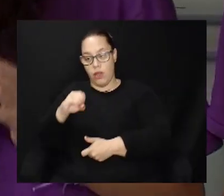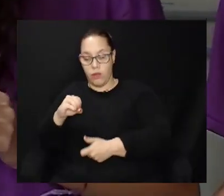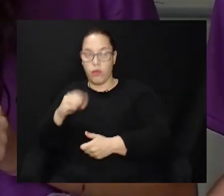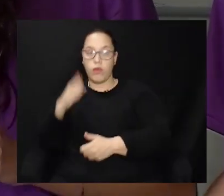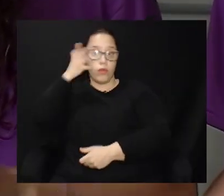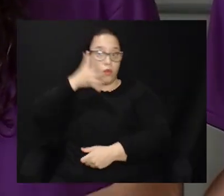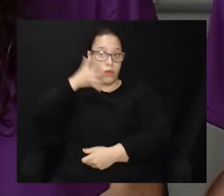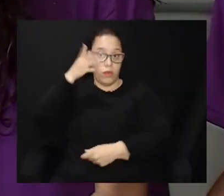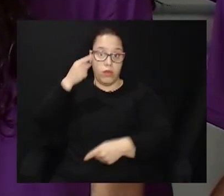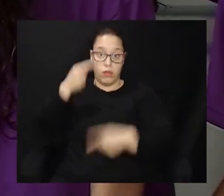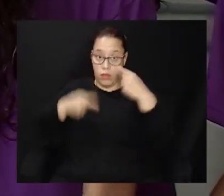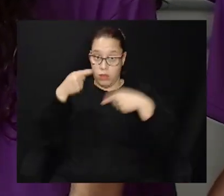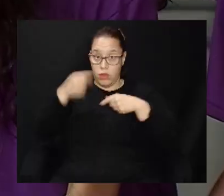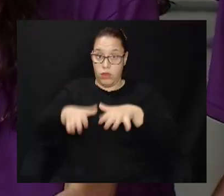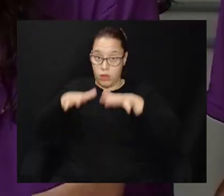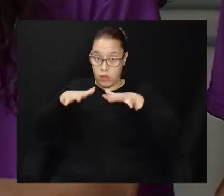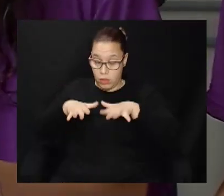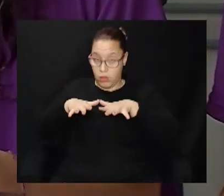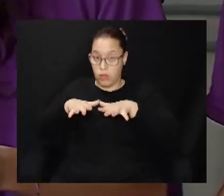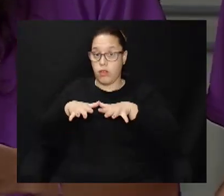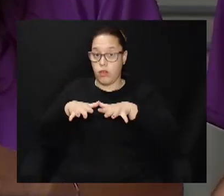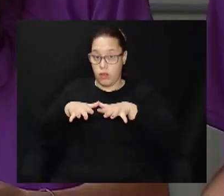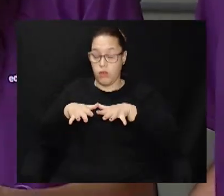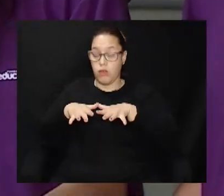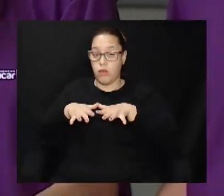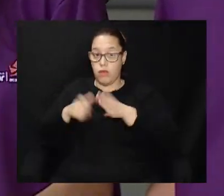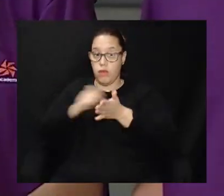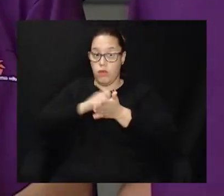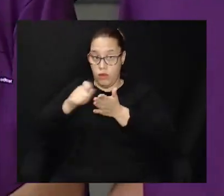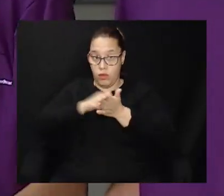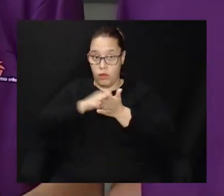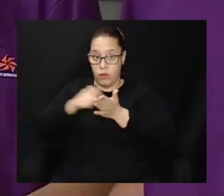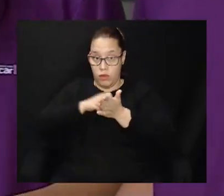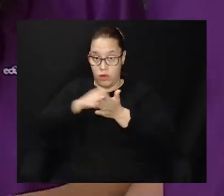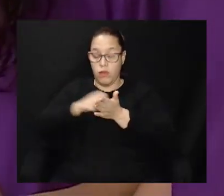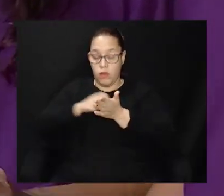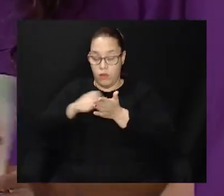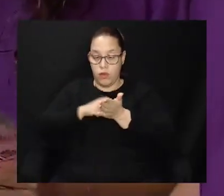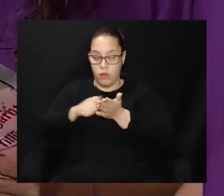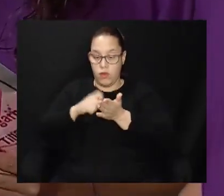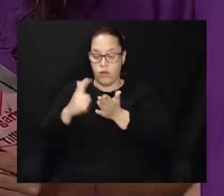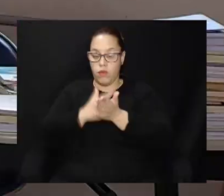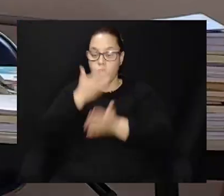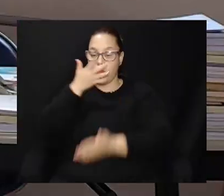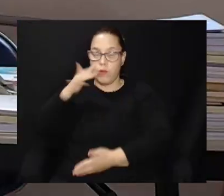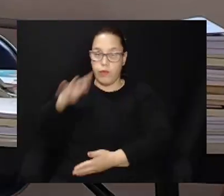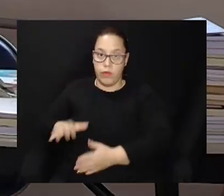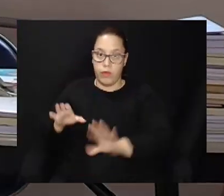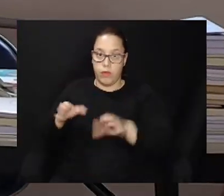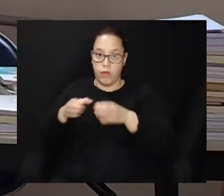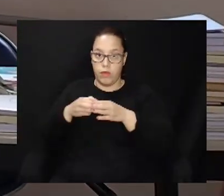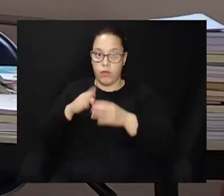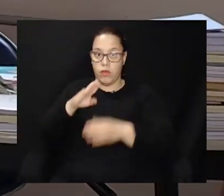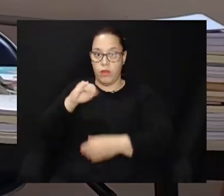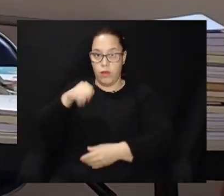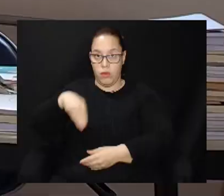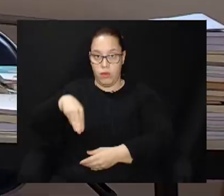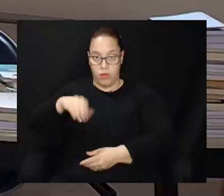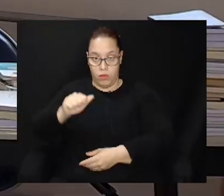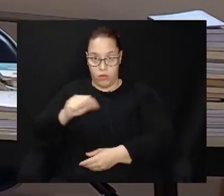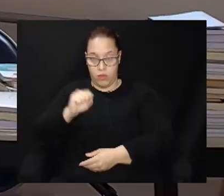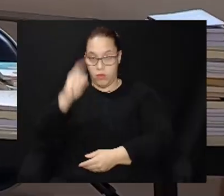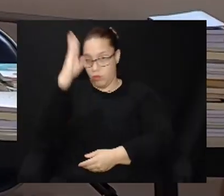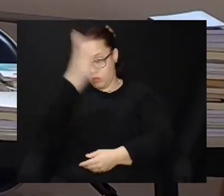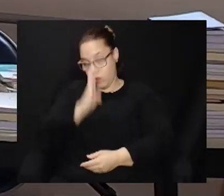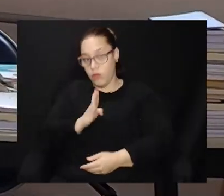do Ilan Brena, que é um autor do livro dos livros infantis da coleção Biomas Brasileiros. tem